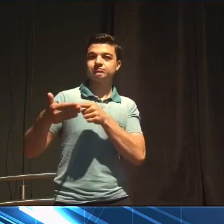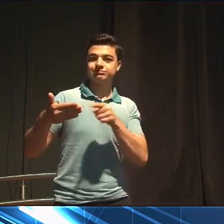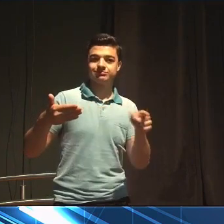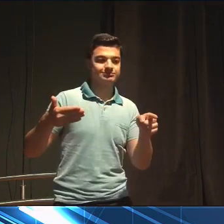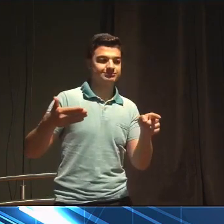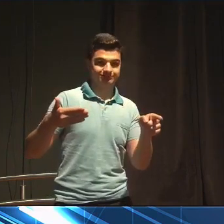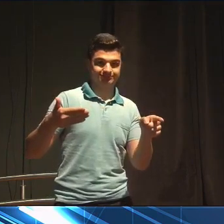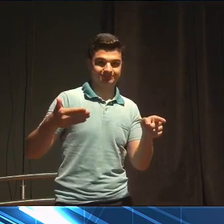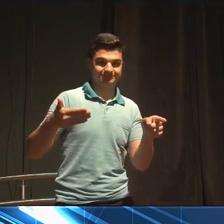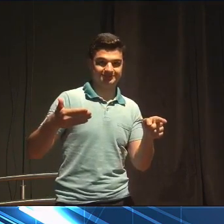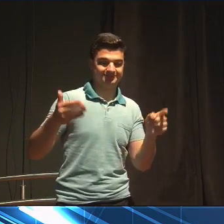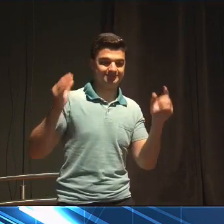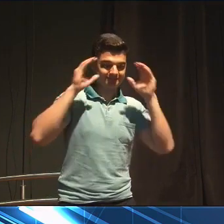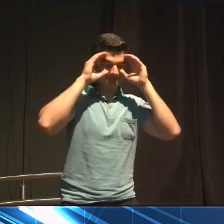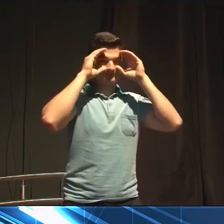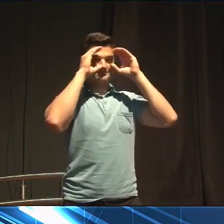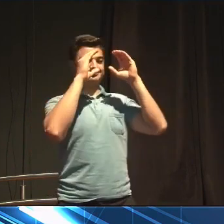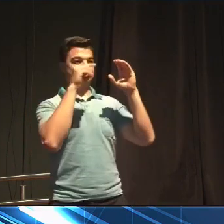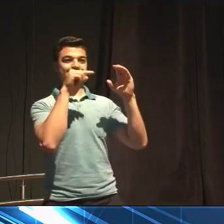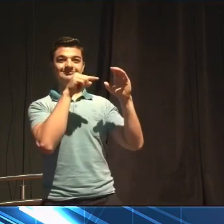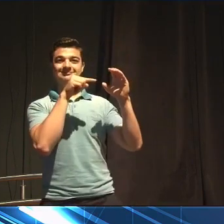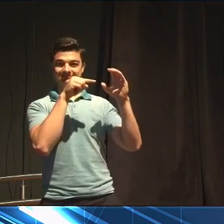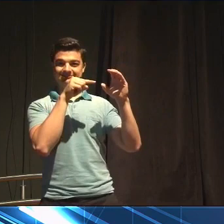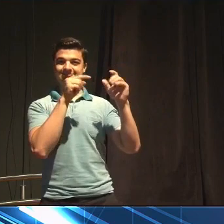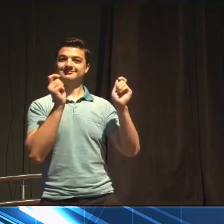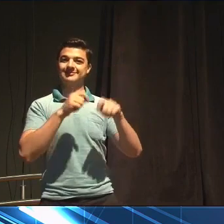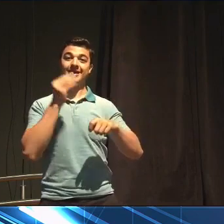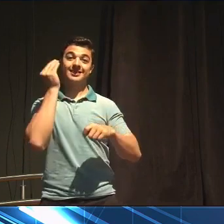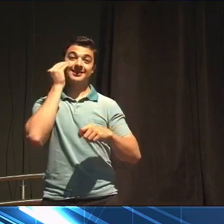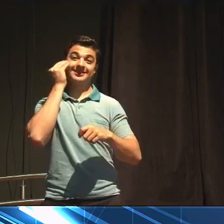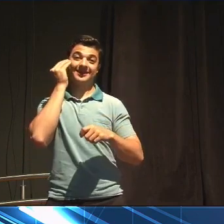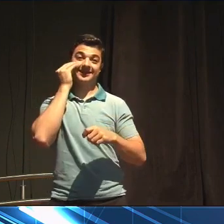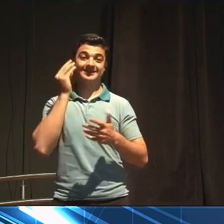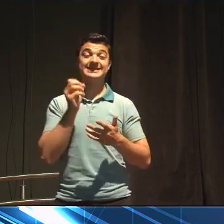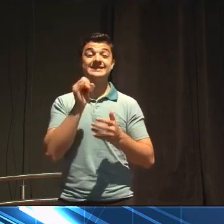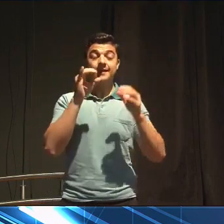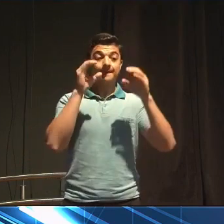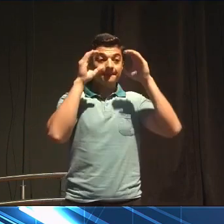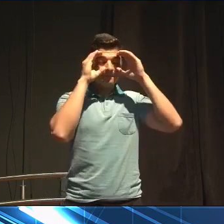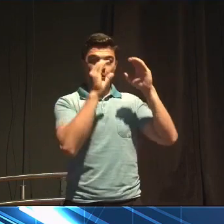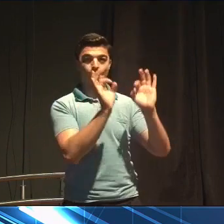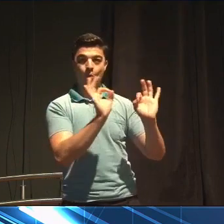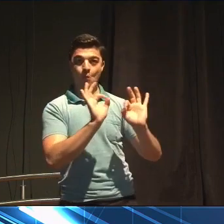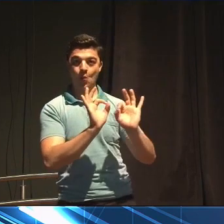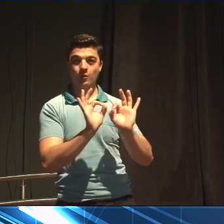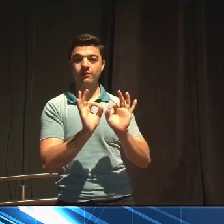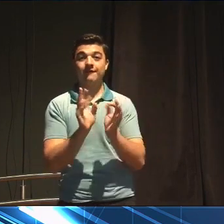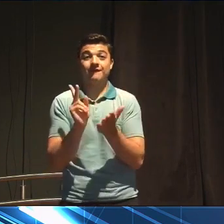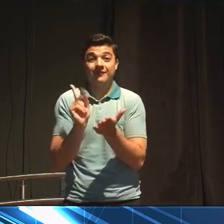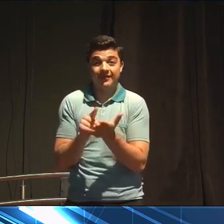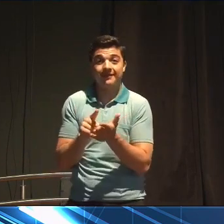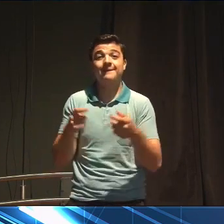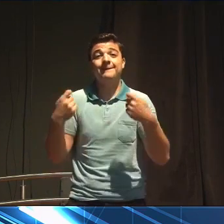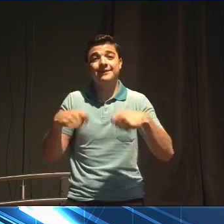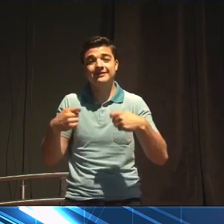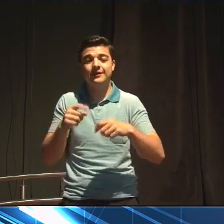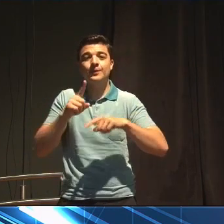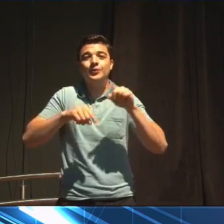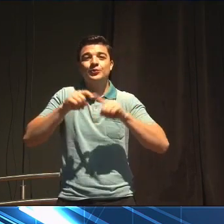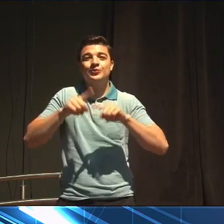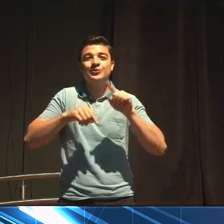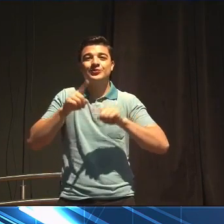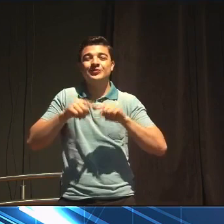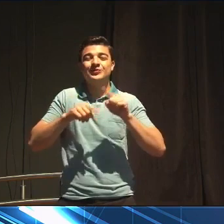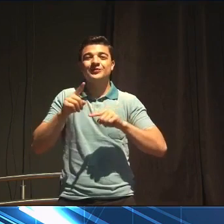uma garagem, trazer um carro elétrico, montar um protótipo desse carregador e colocar, chamar as pessoas para